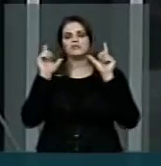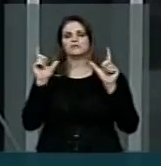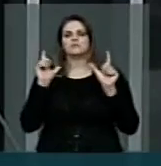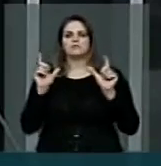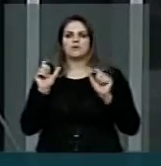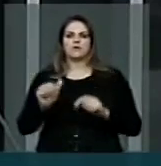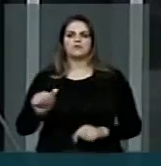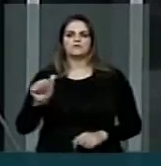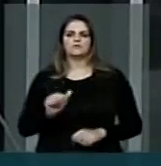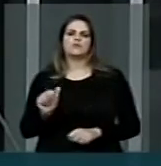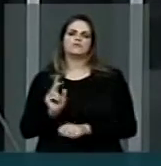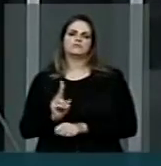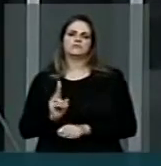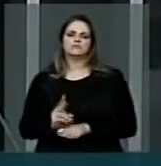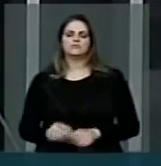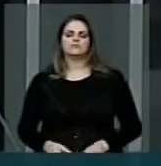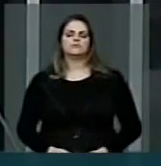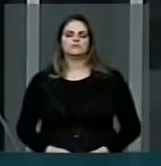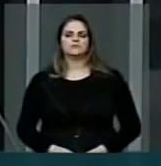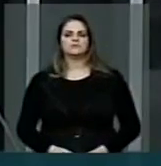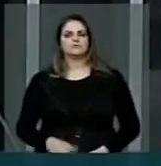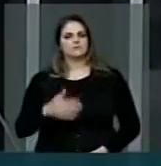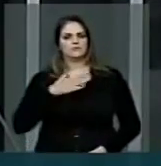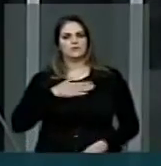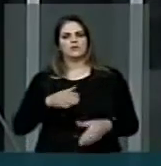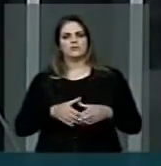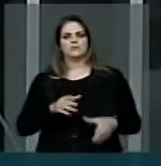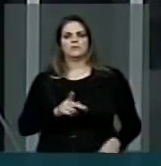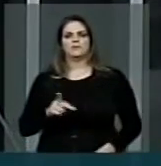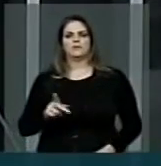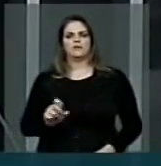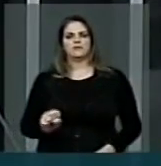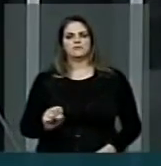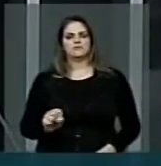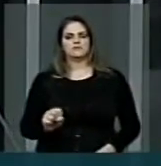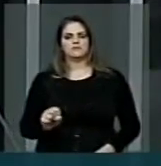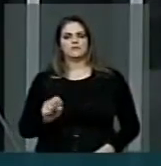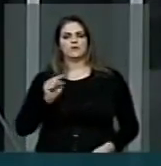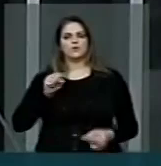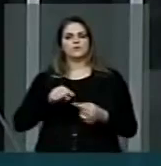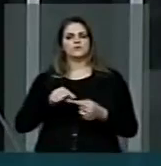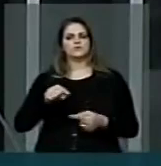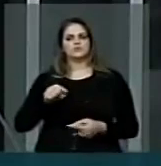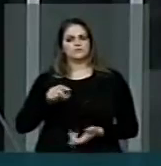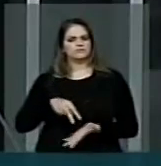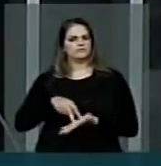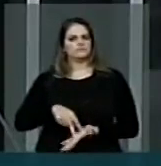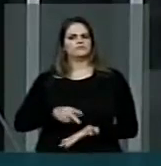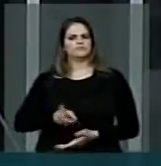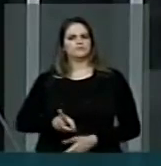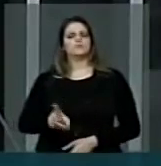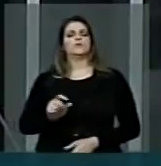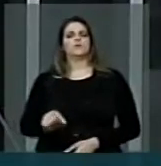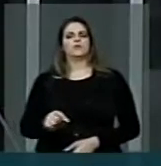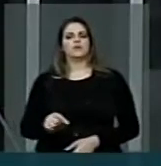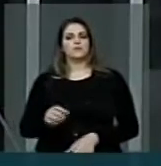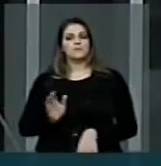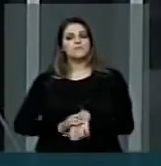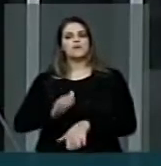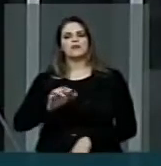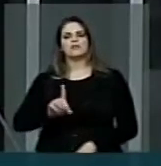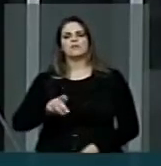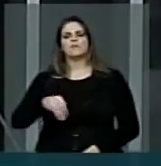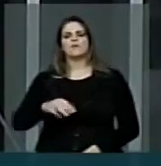sua associação representativa. O meu partido, o PPS, que tem como objetivo permanente a ampliação da